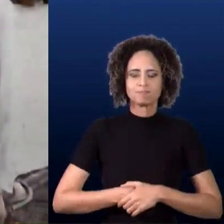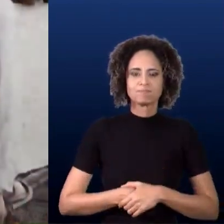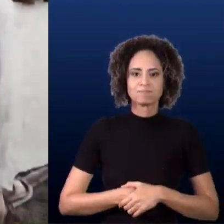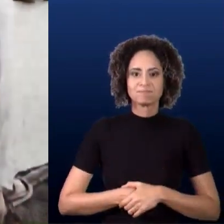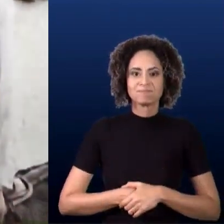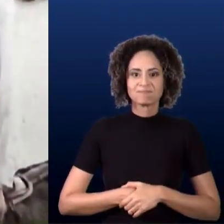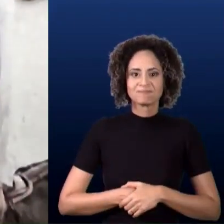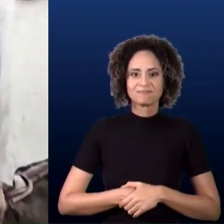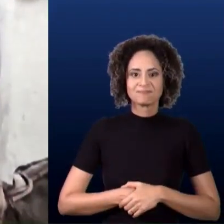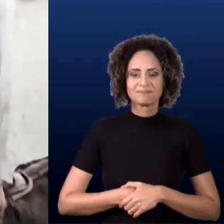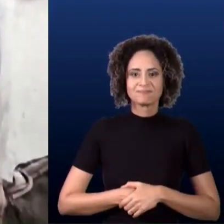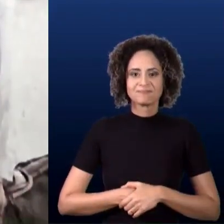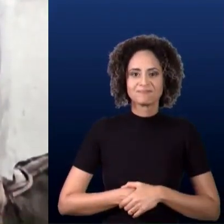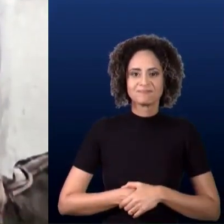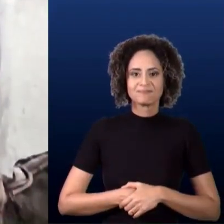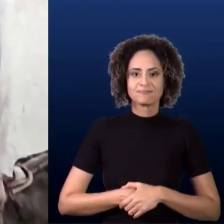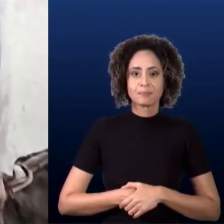roça.